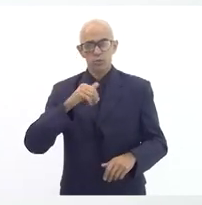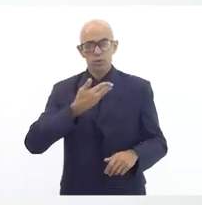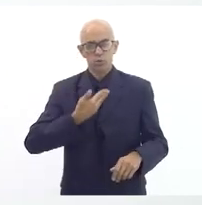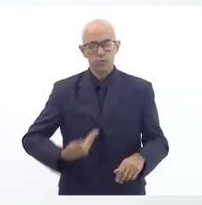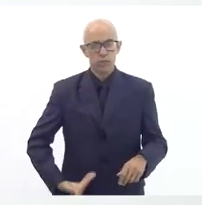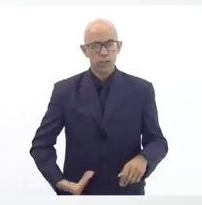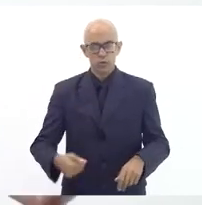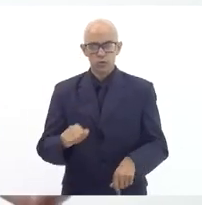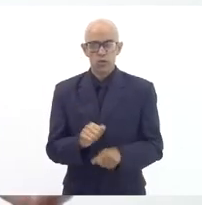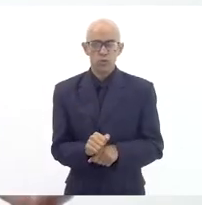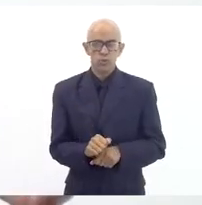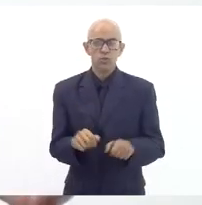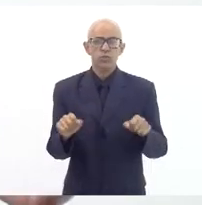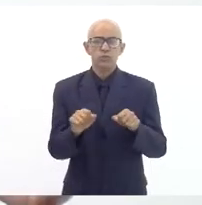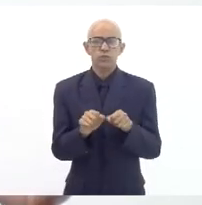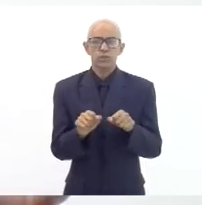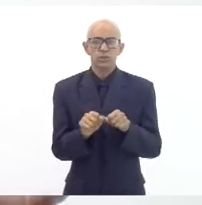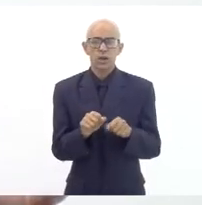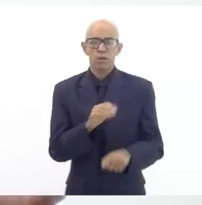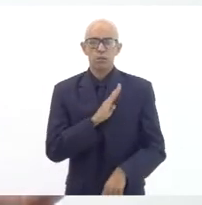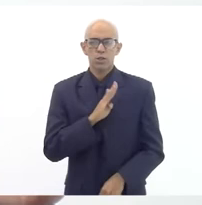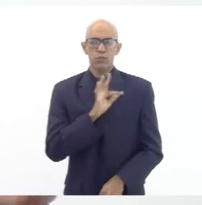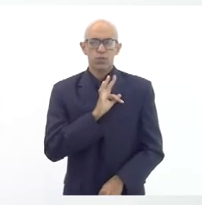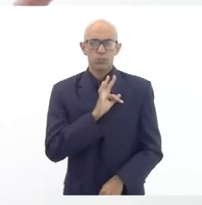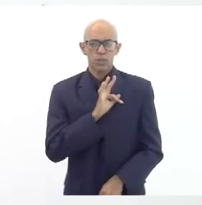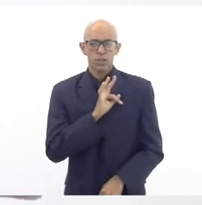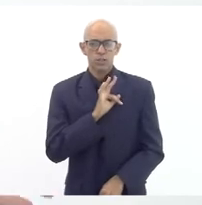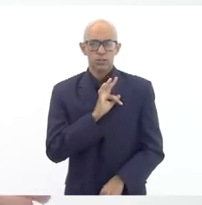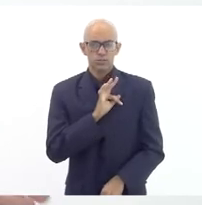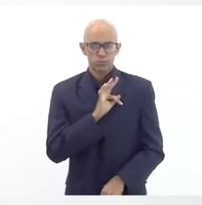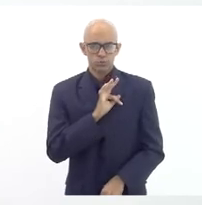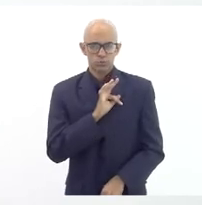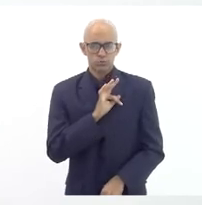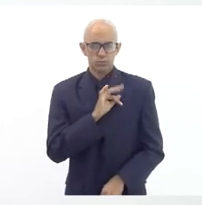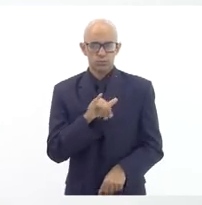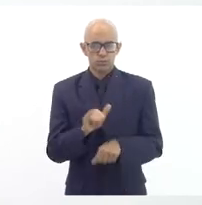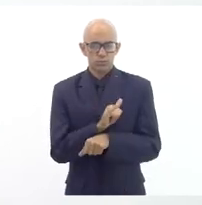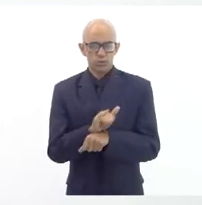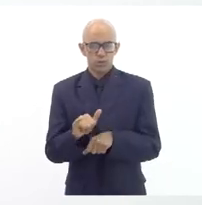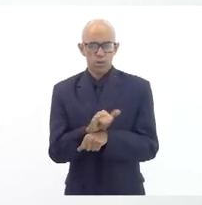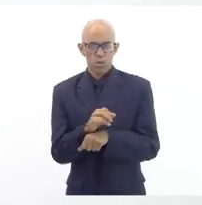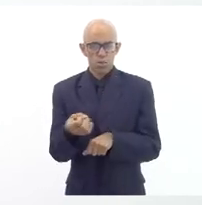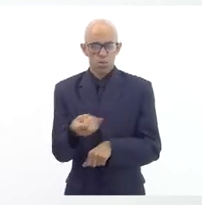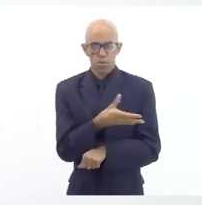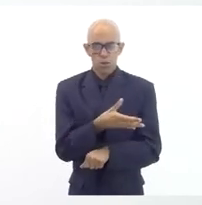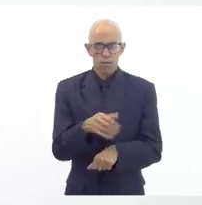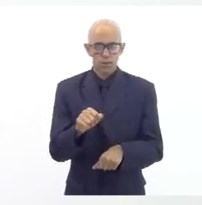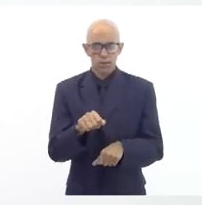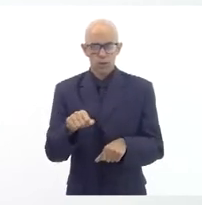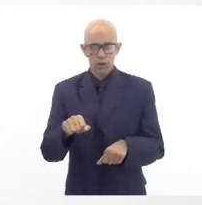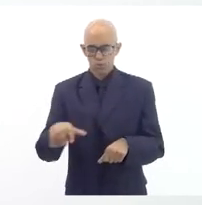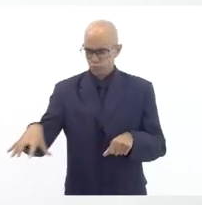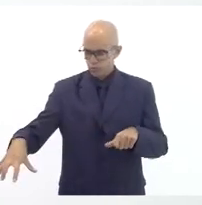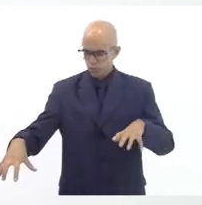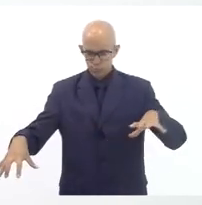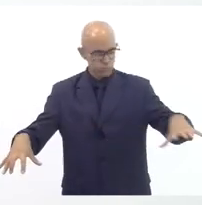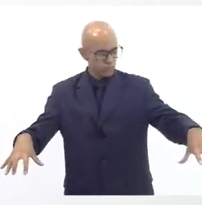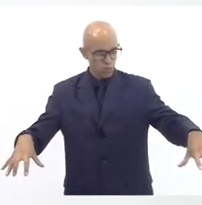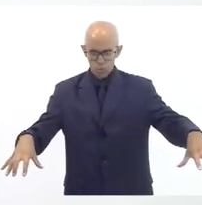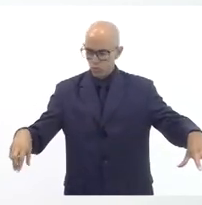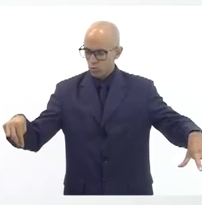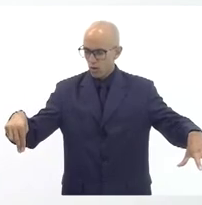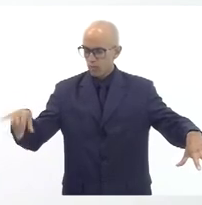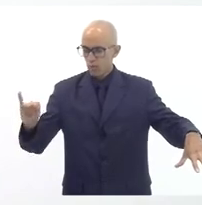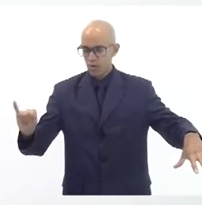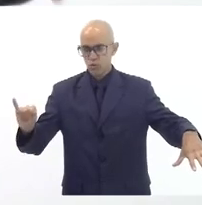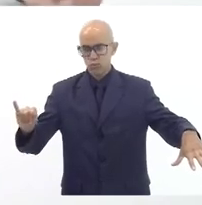sentido de dotar a Baixada Fluminense de um equipamento novo que vai ligar justamente uma região fundamental ali de Nova Iguaçu,